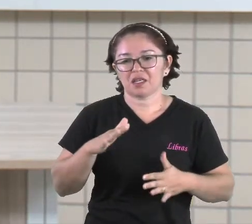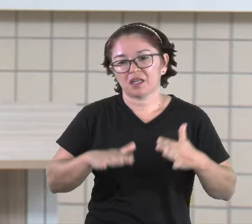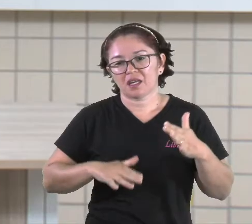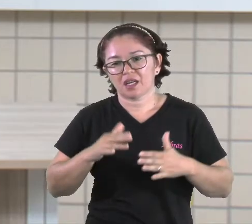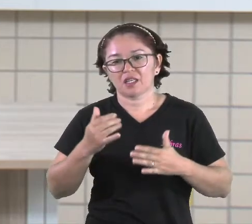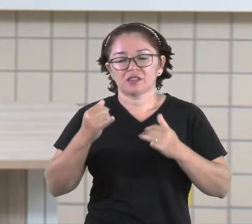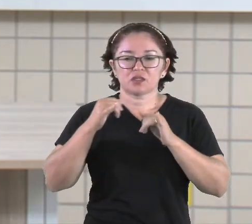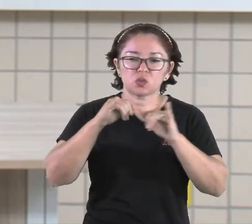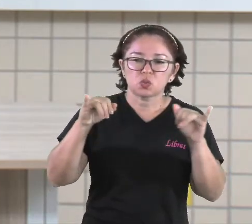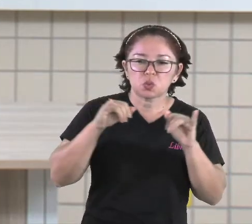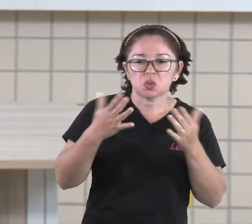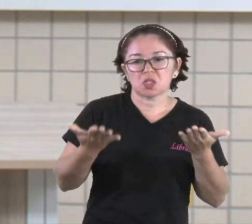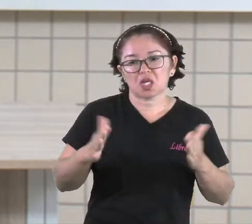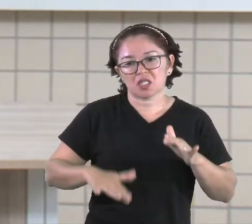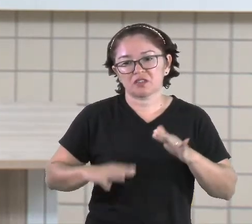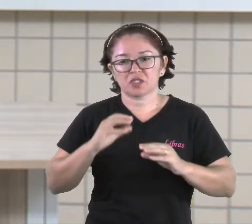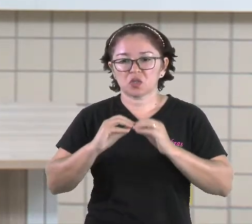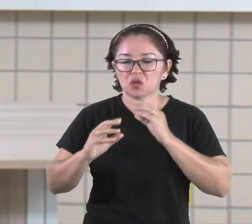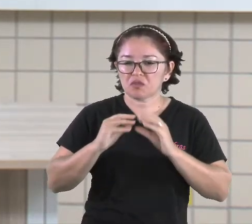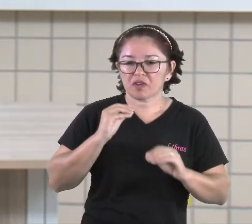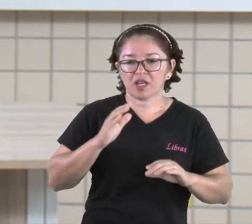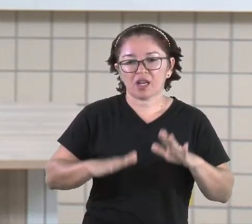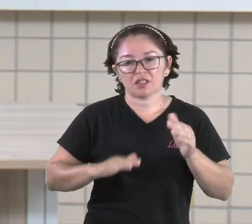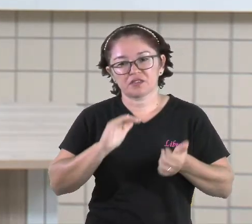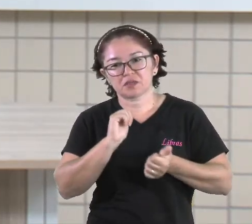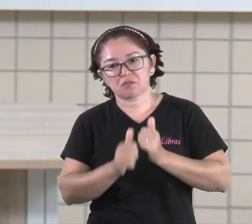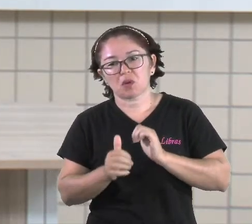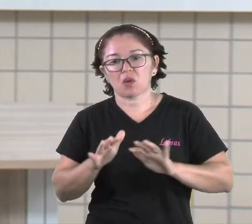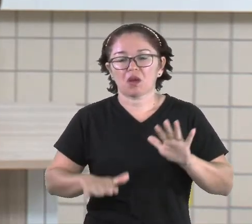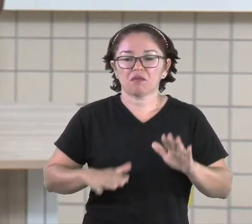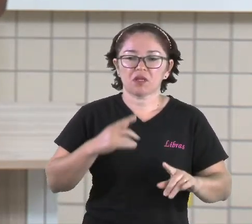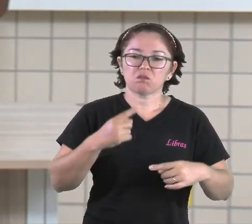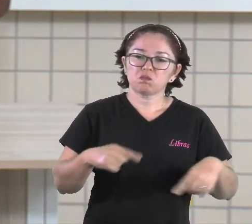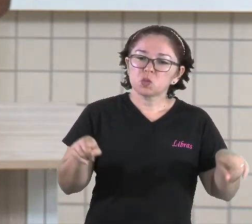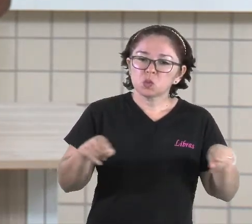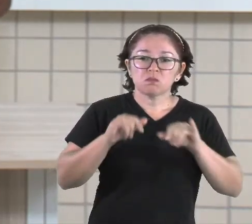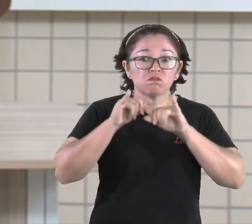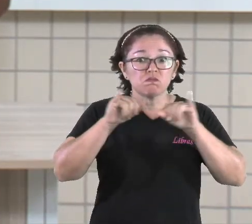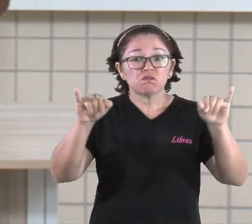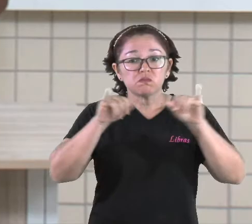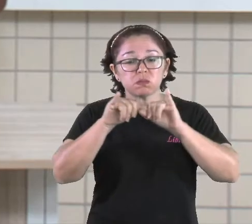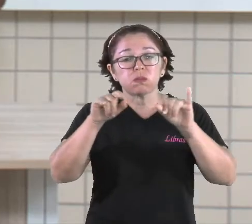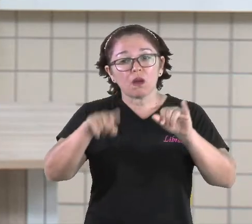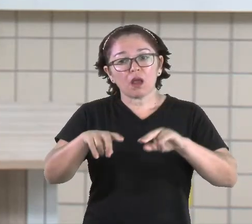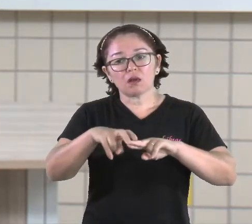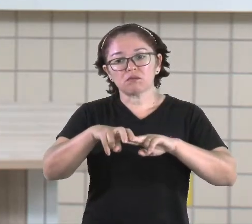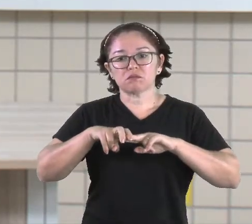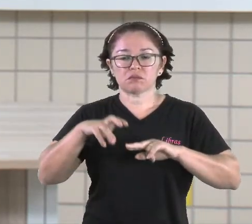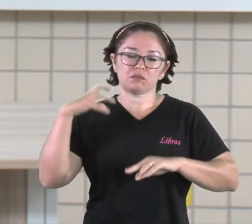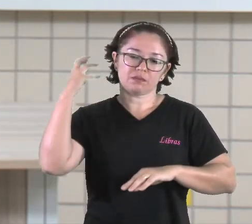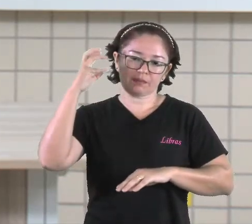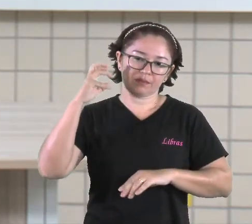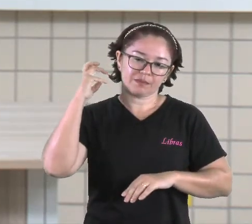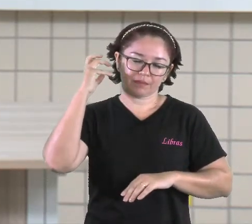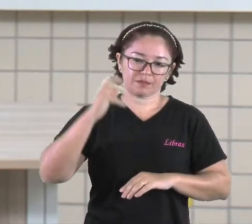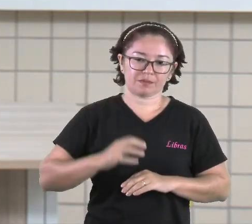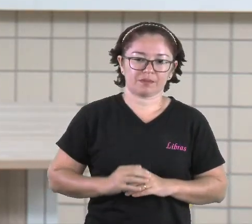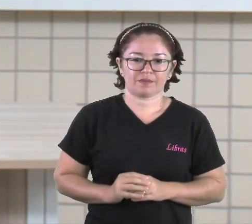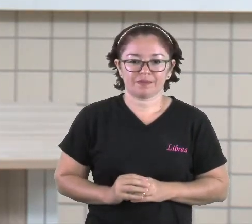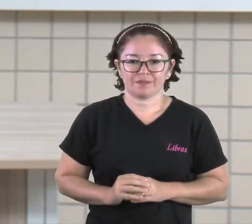como novelas, esporte, música, tudo era difundido a partir do rádio. Isso diminui